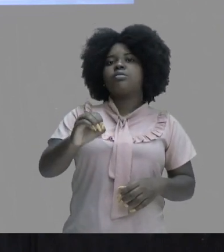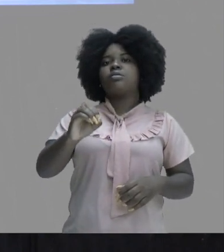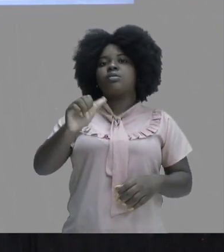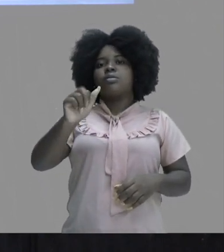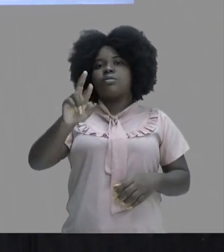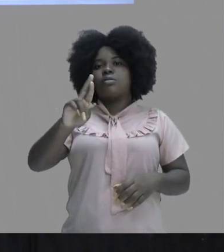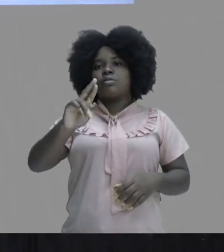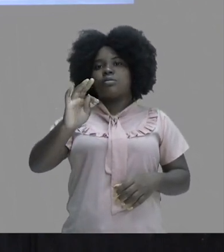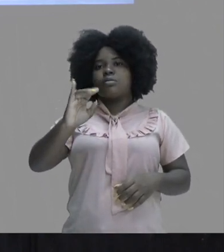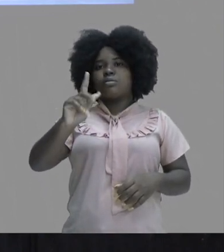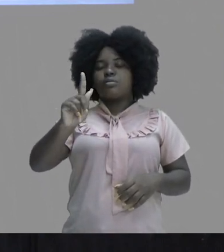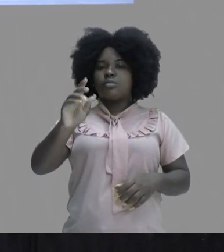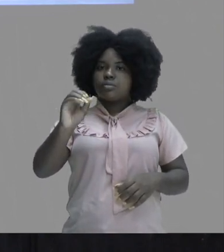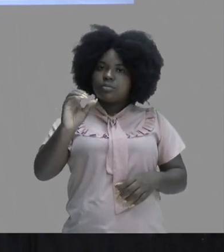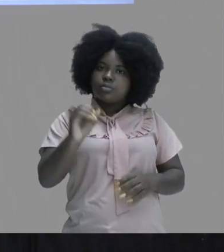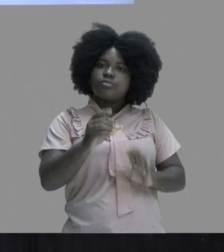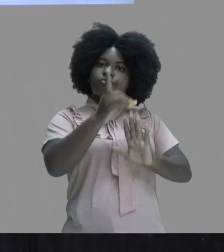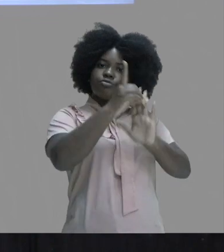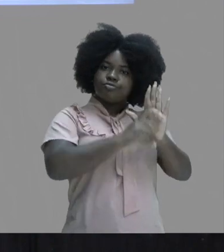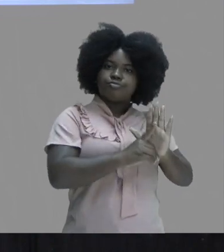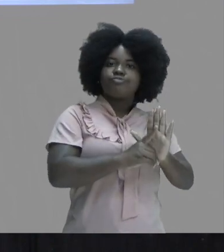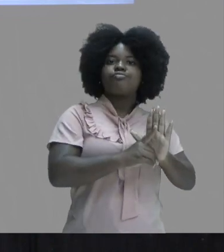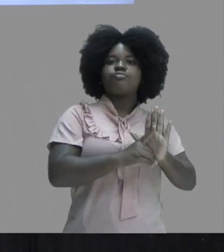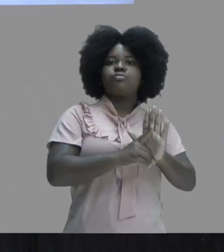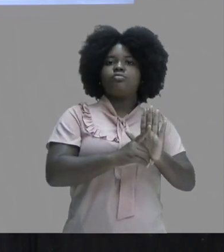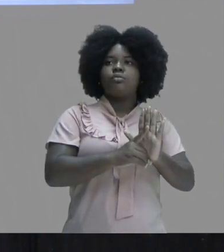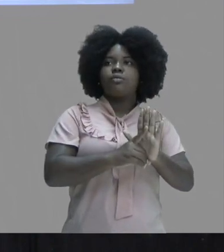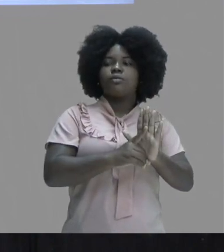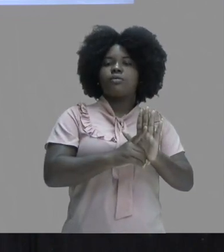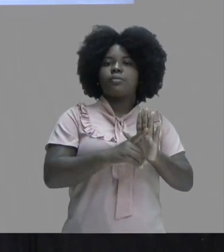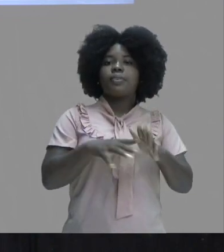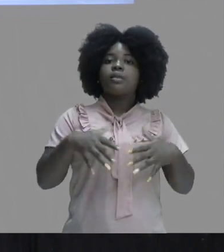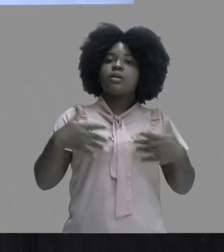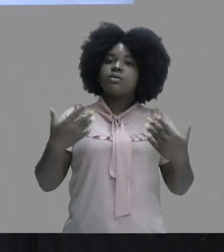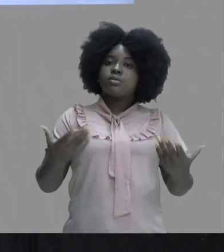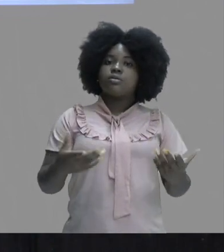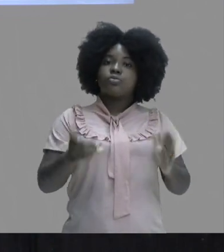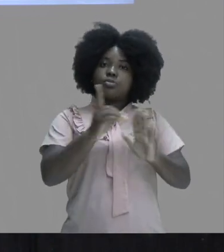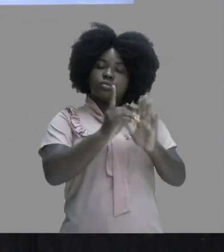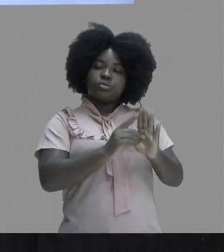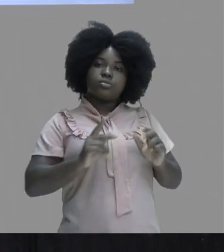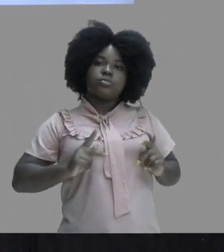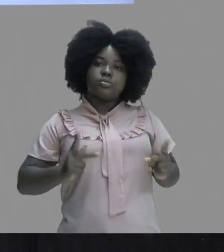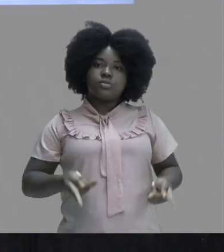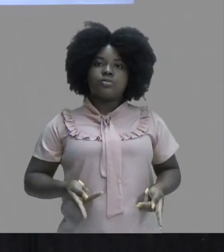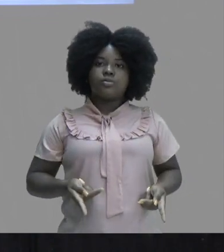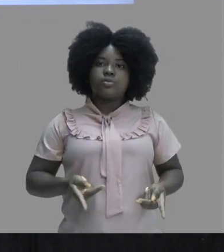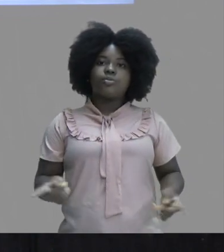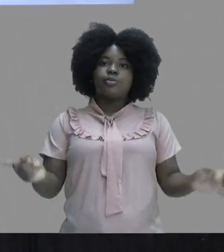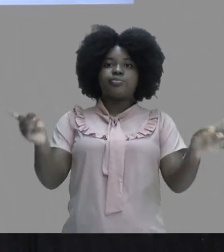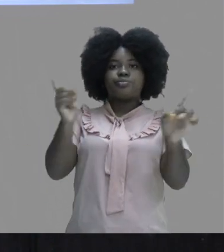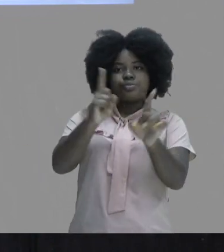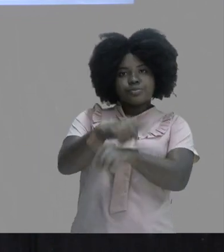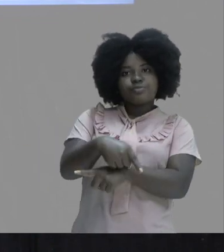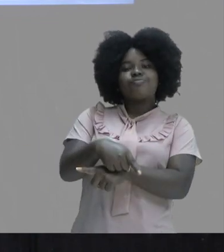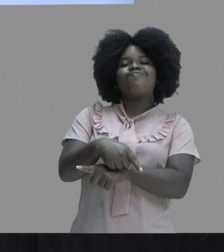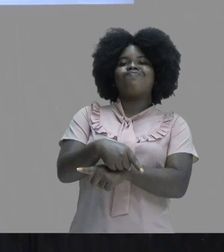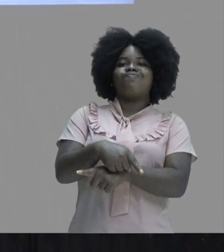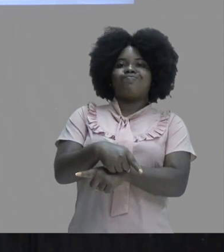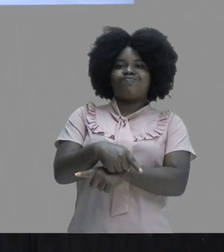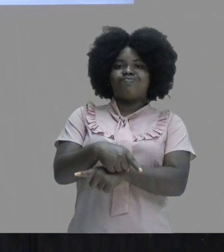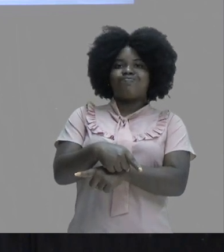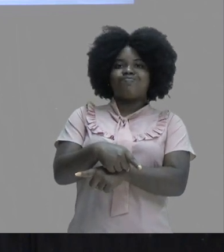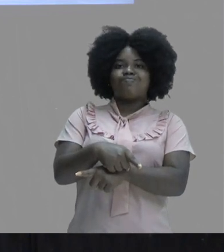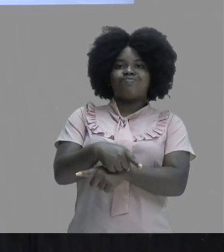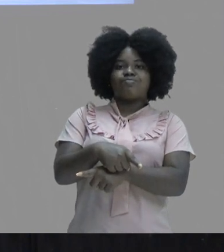exemplos, ok? Por isso, os direitos humanos rejeitam, eles são contrários a tudo que seja